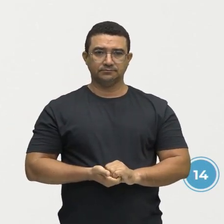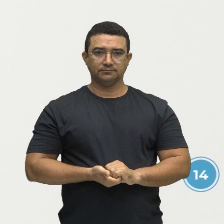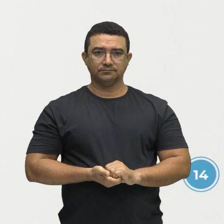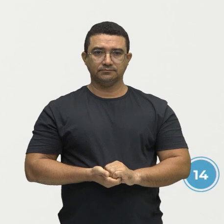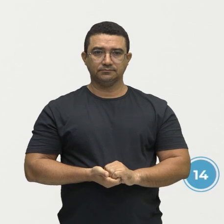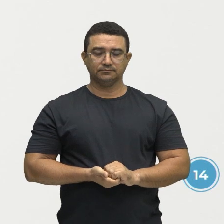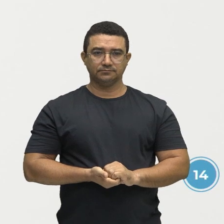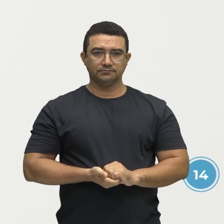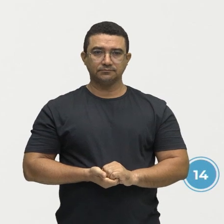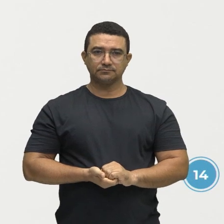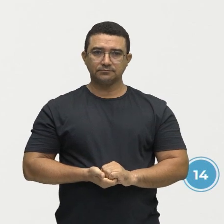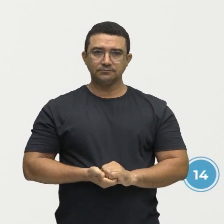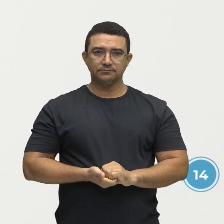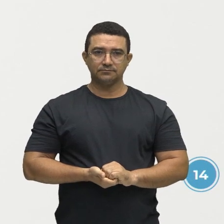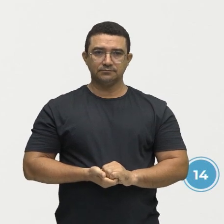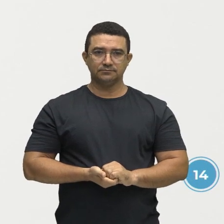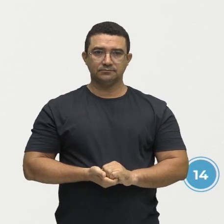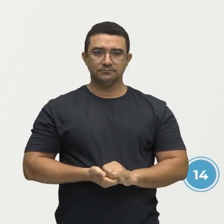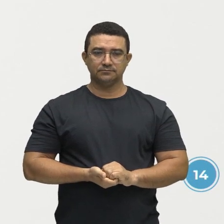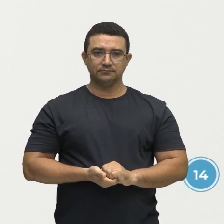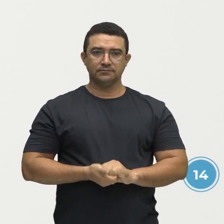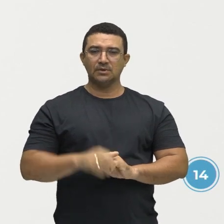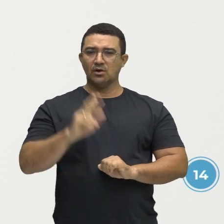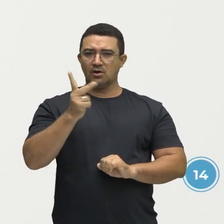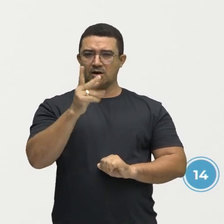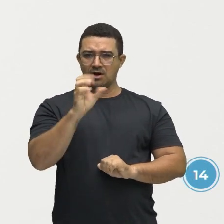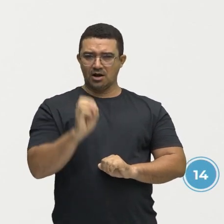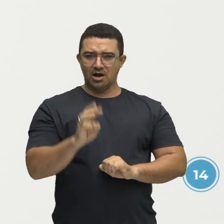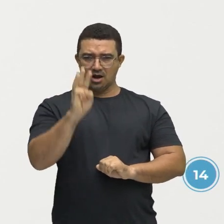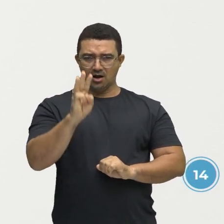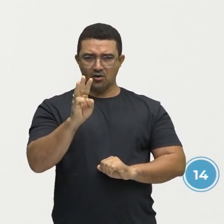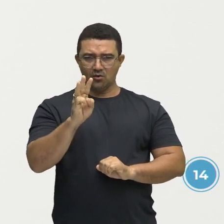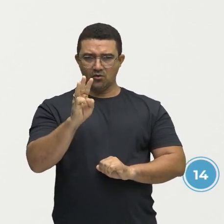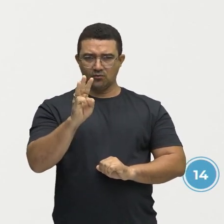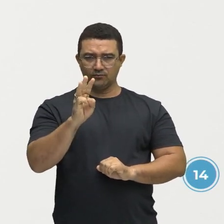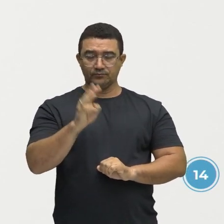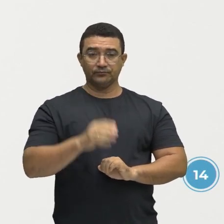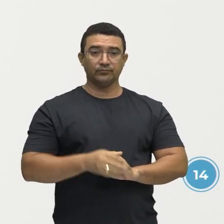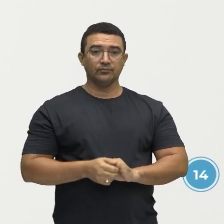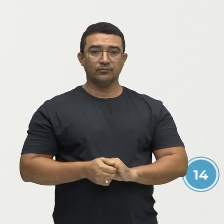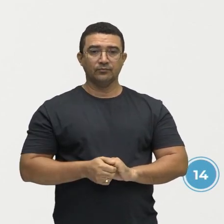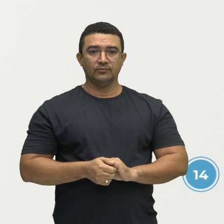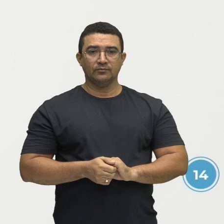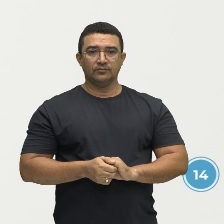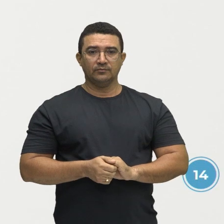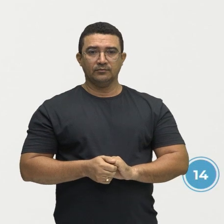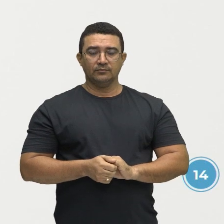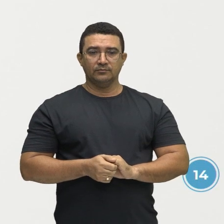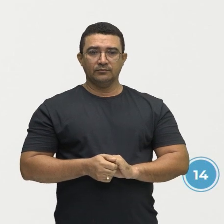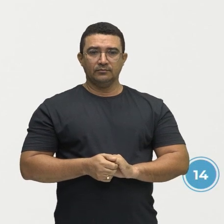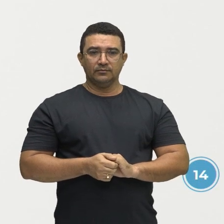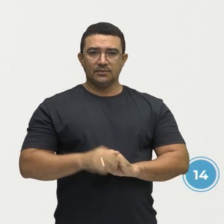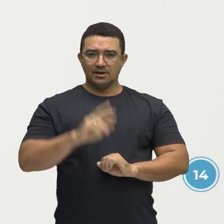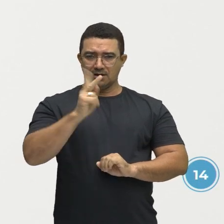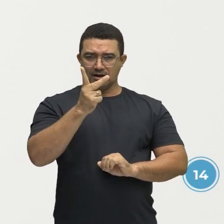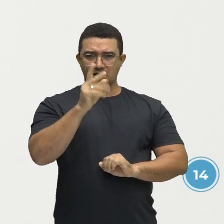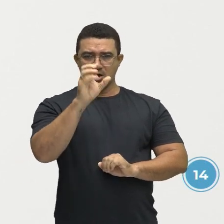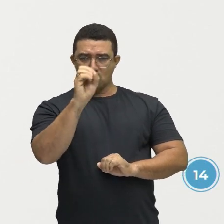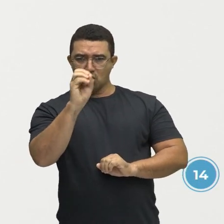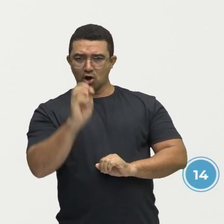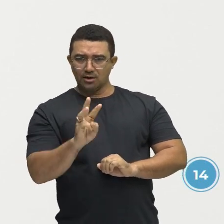a aula. Bem, olha só, esse how, W, né, esse W, perdão,